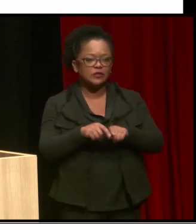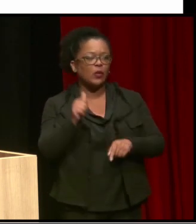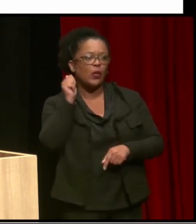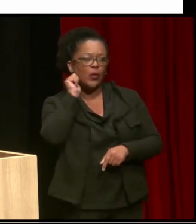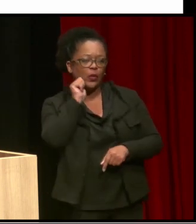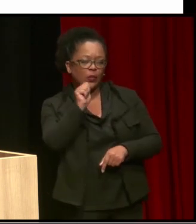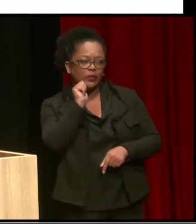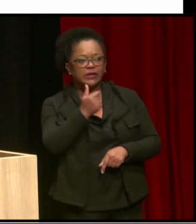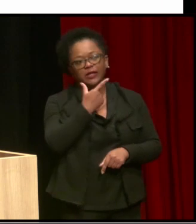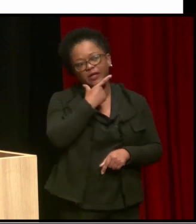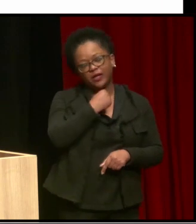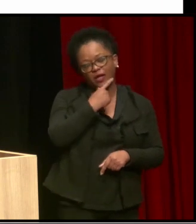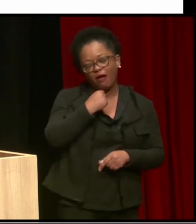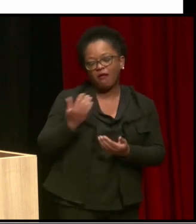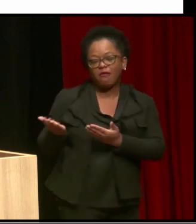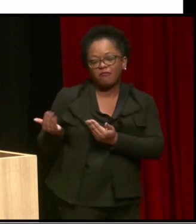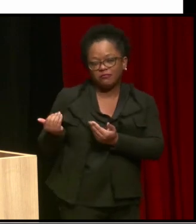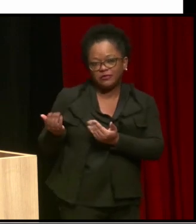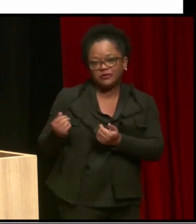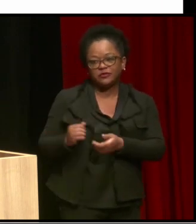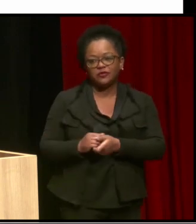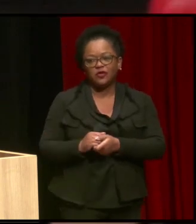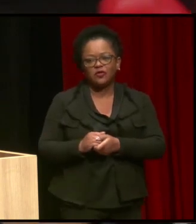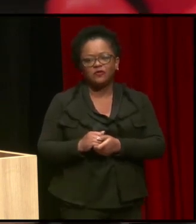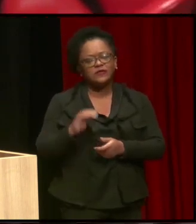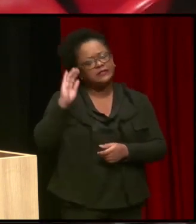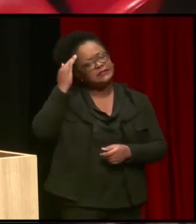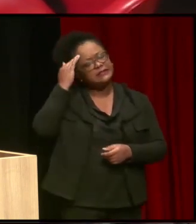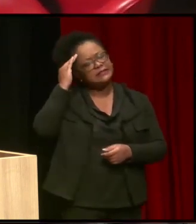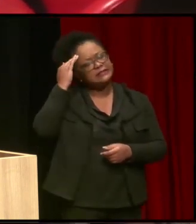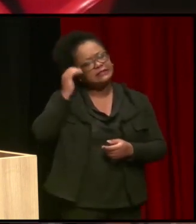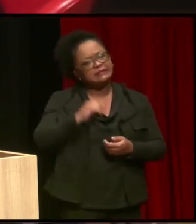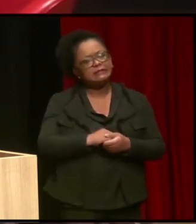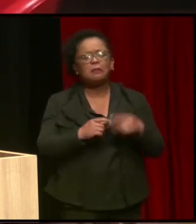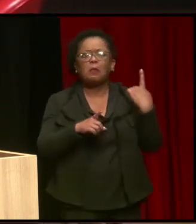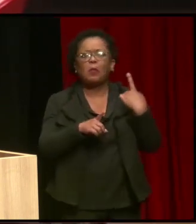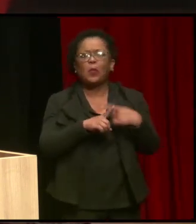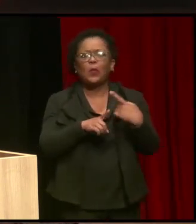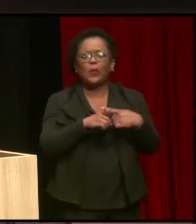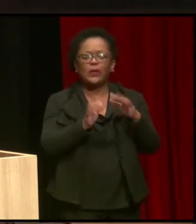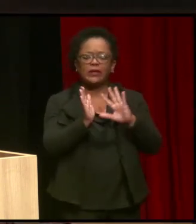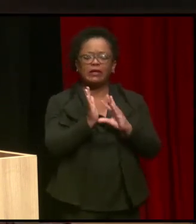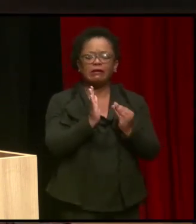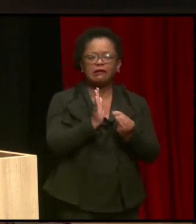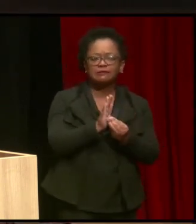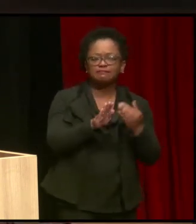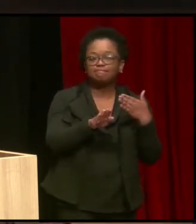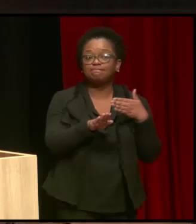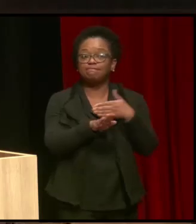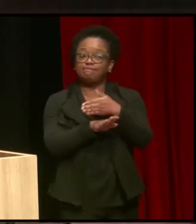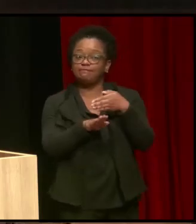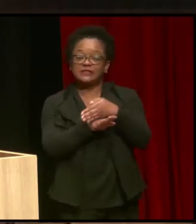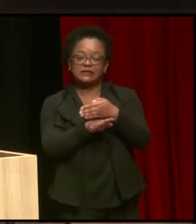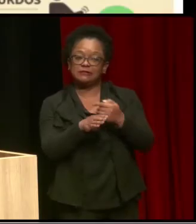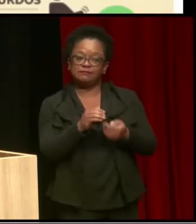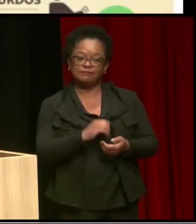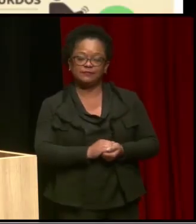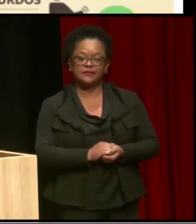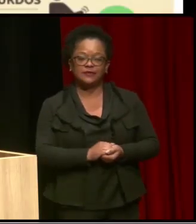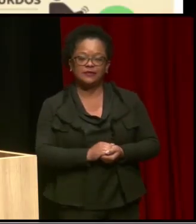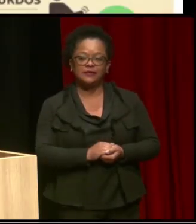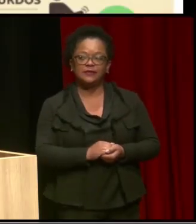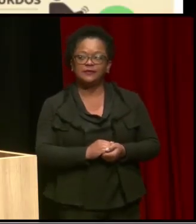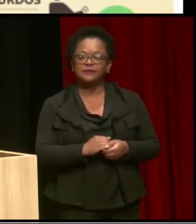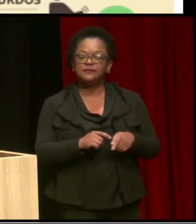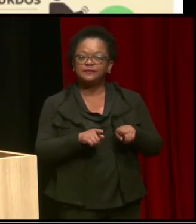jovens, né? Vamos entender a necessidade, por que, que as pessoas não estão na igreja hoje? Aqui tem um pôster, assim, um